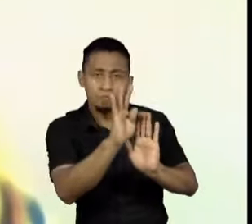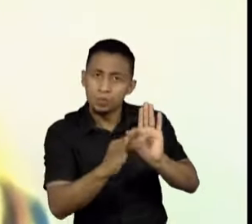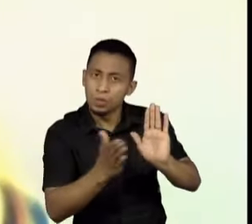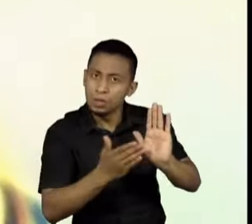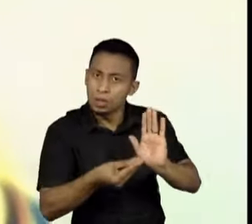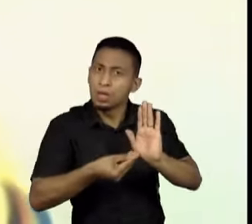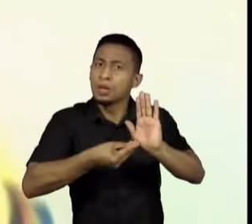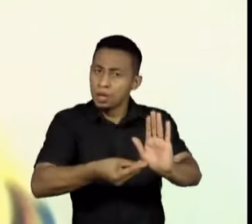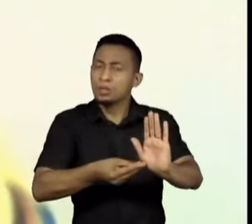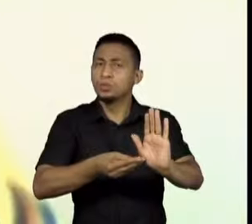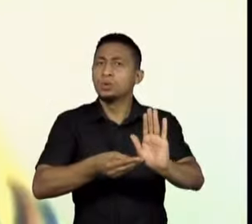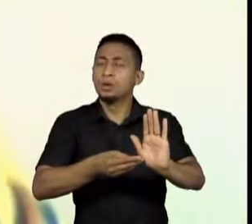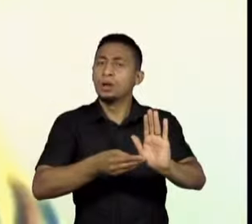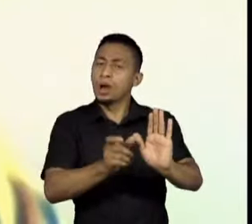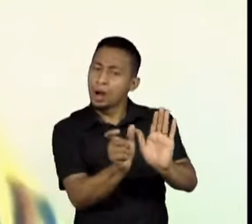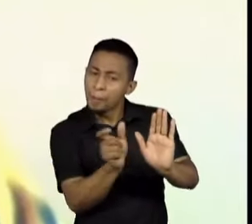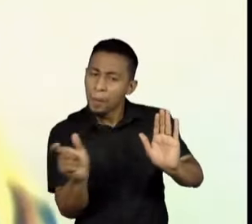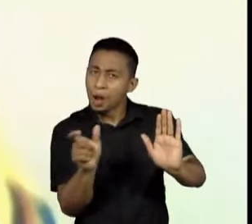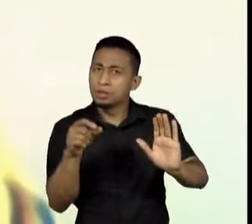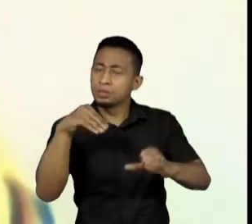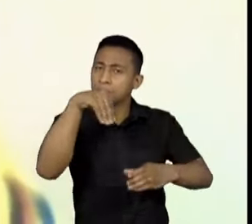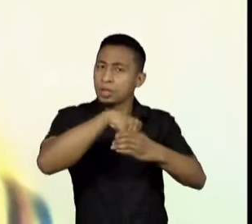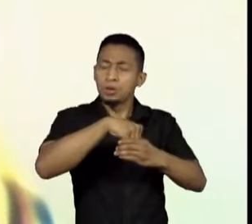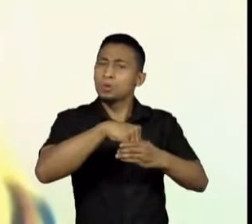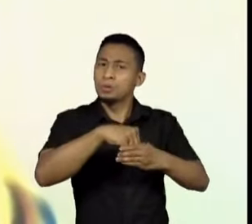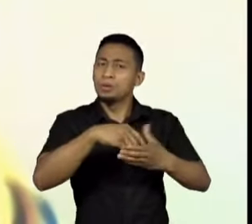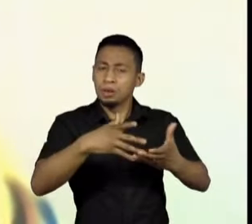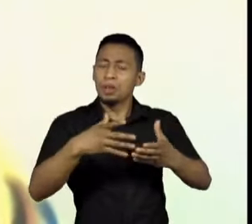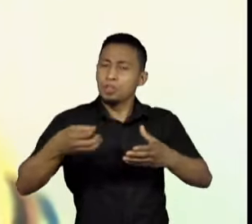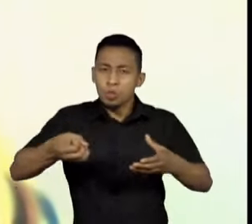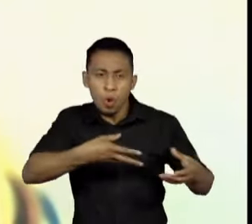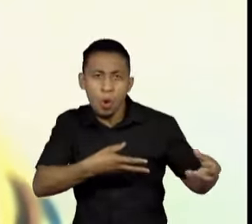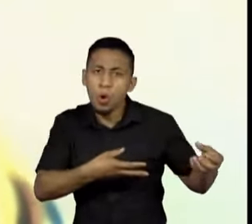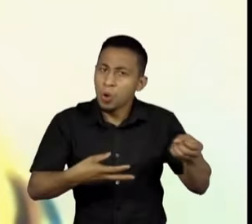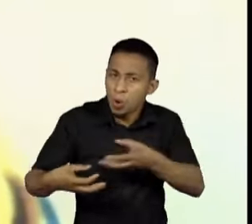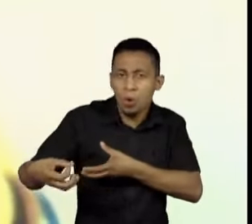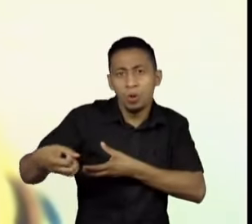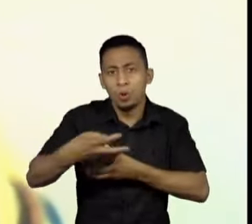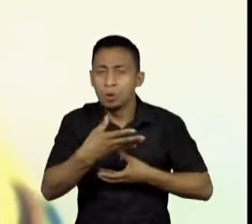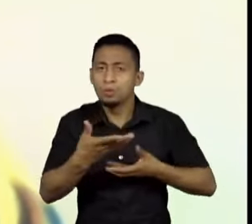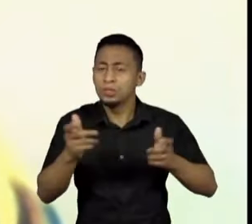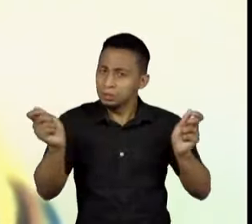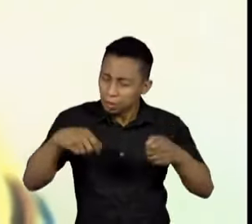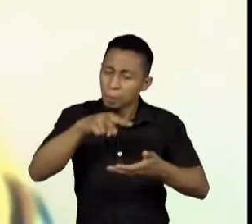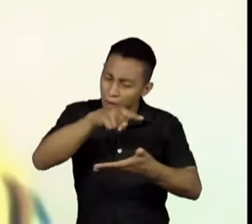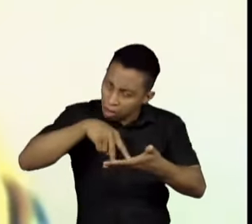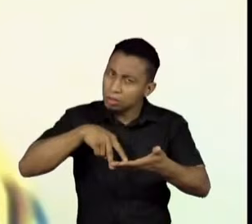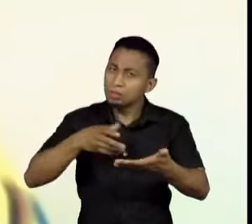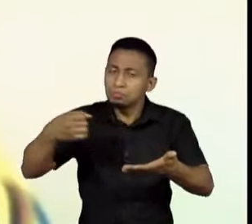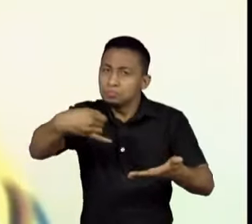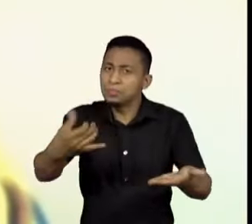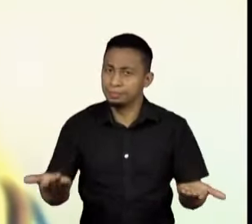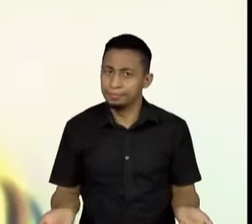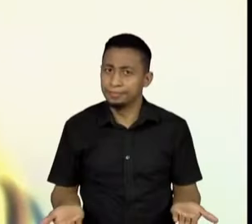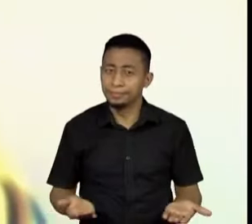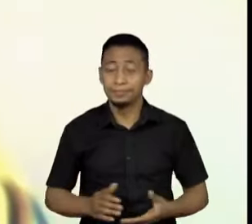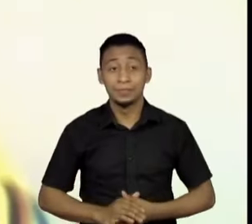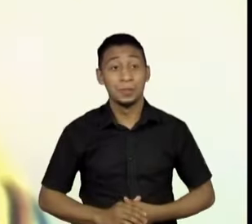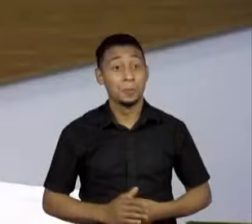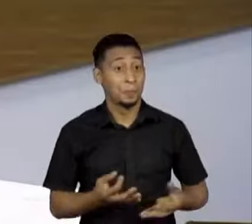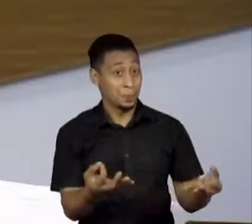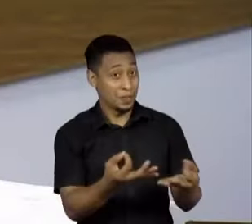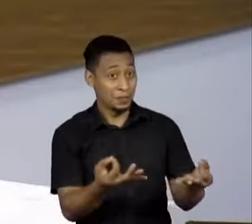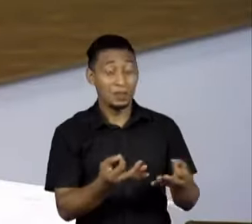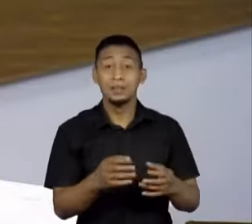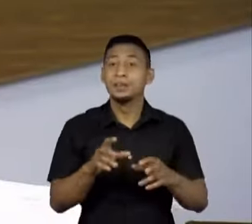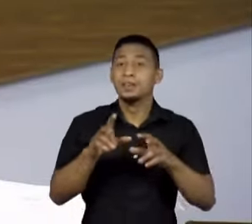que lida com a gramática, né? Que se realiza, que se atualiza numa gramática do cotidiano. Da Perfeito. Mesma maneira que